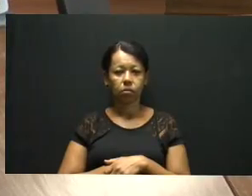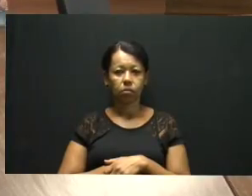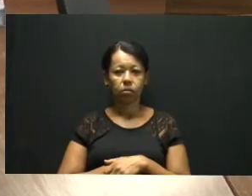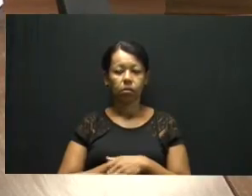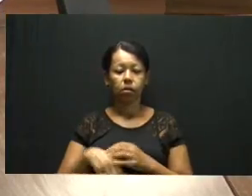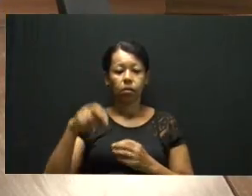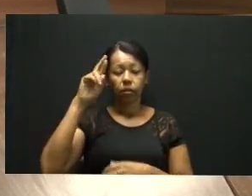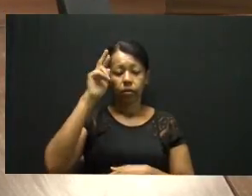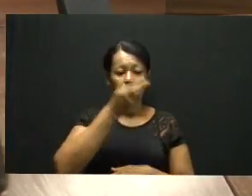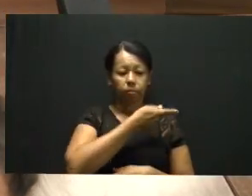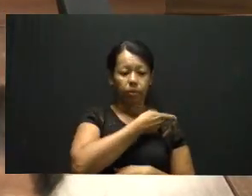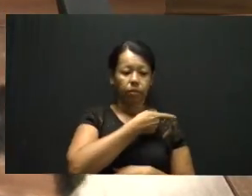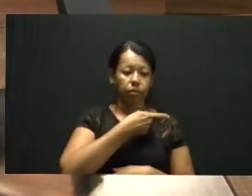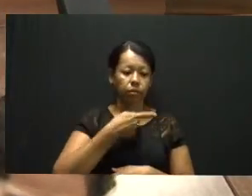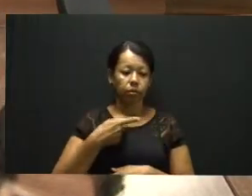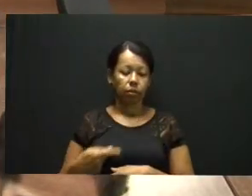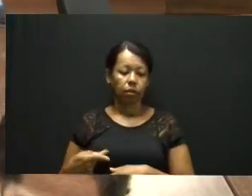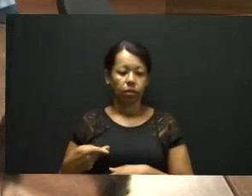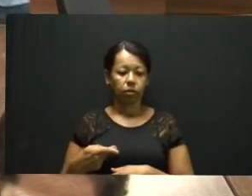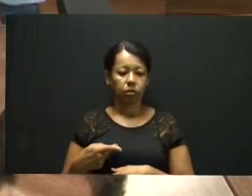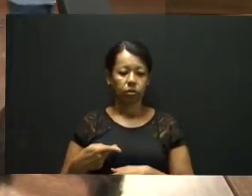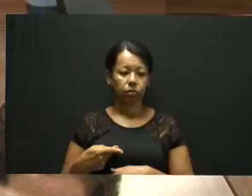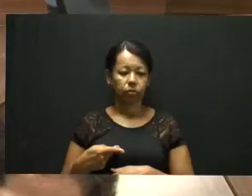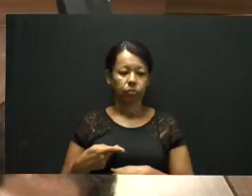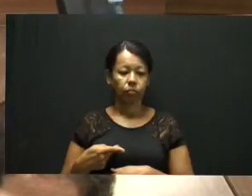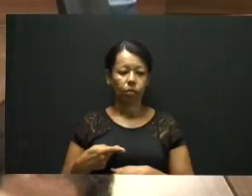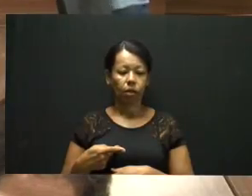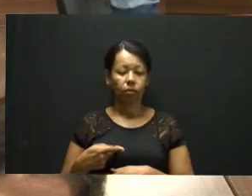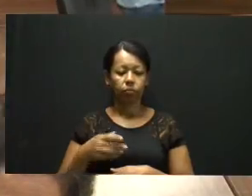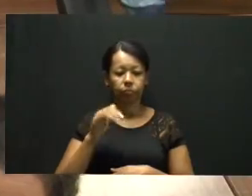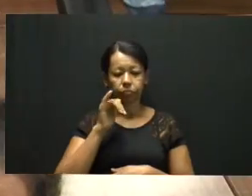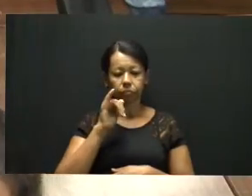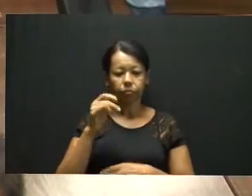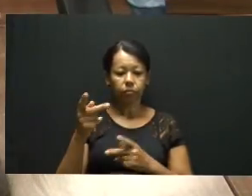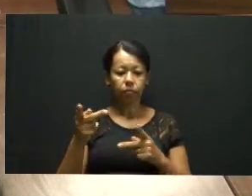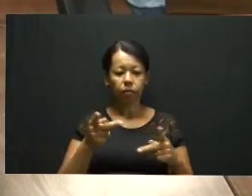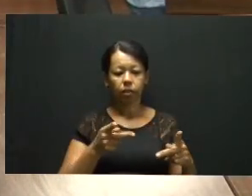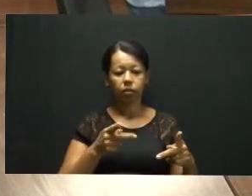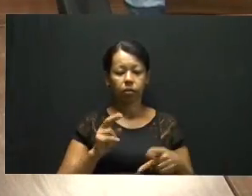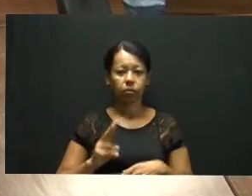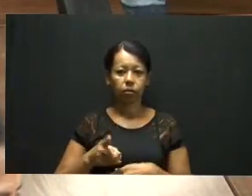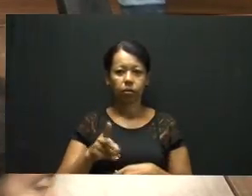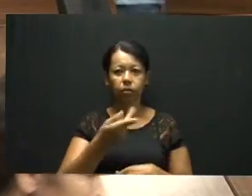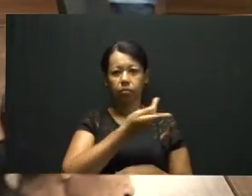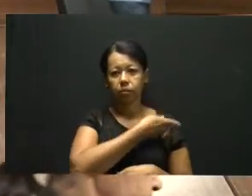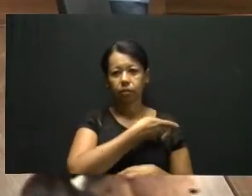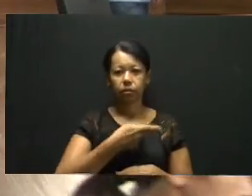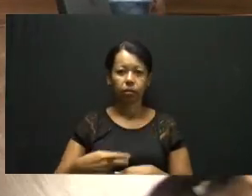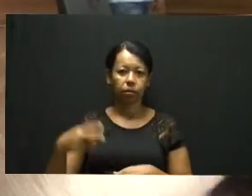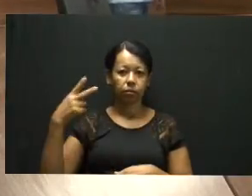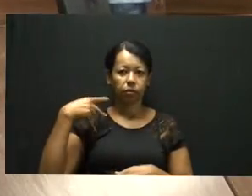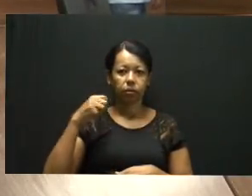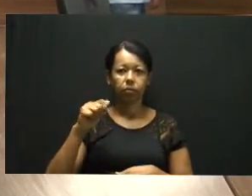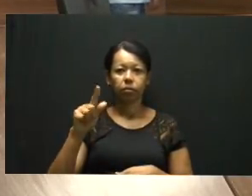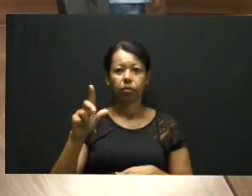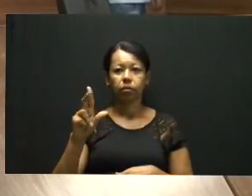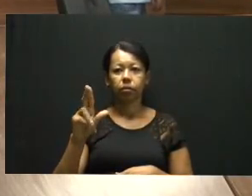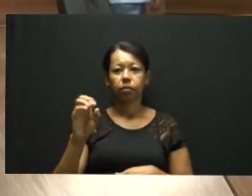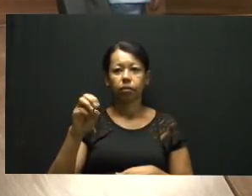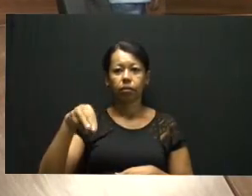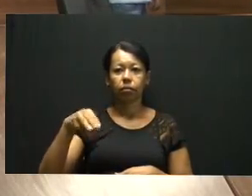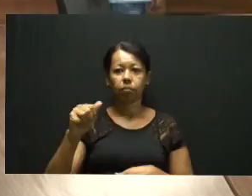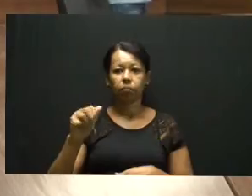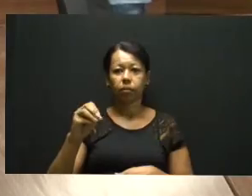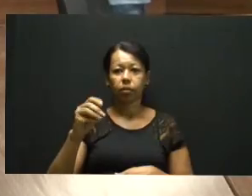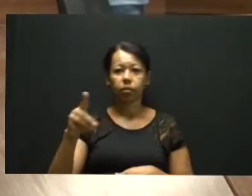Senhor presidente, questão de ordem. Só para registrar a presença do nosso eterno presidente, vereador Alemão, o vereador Doda,